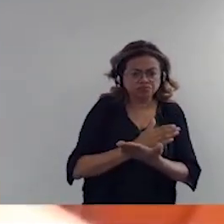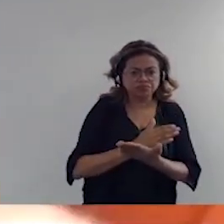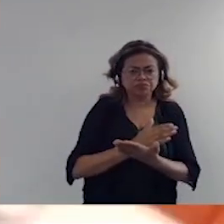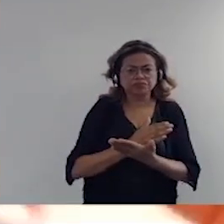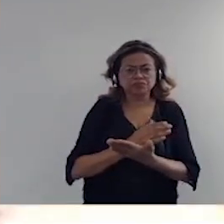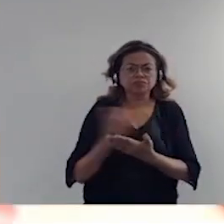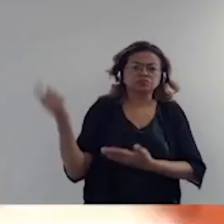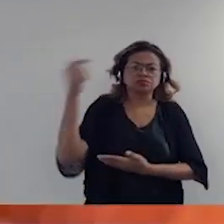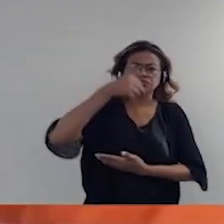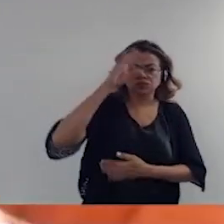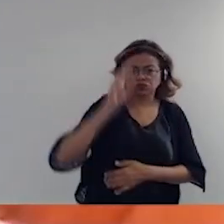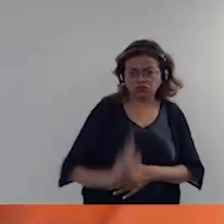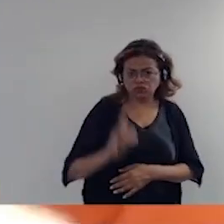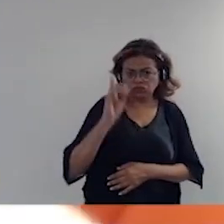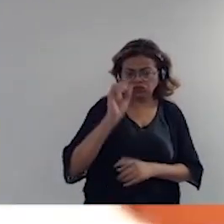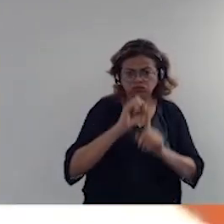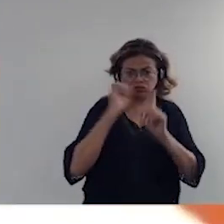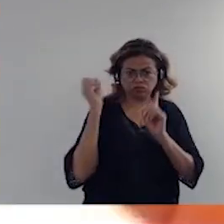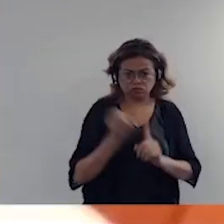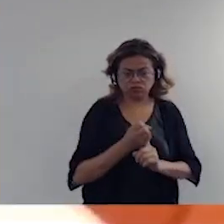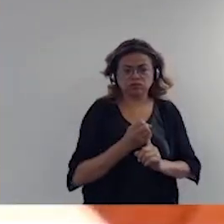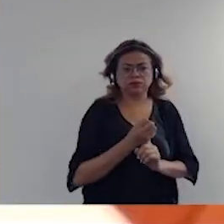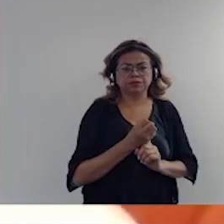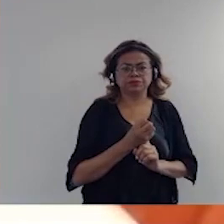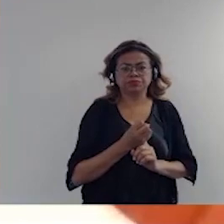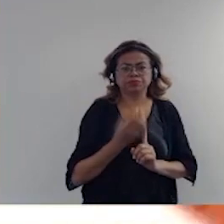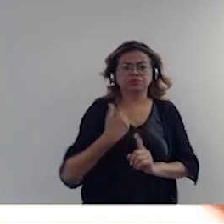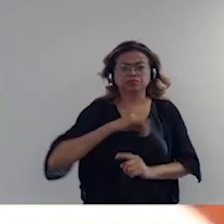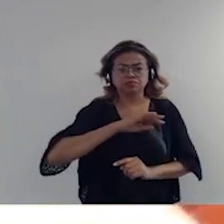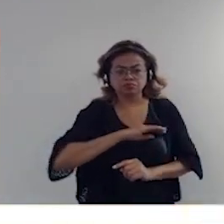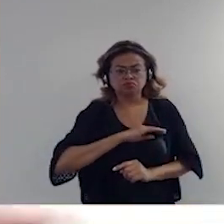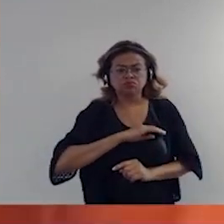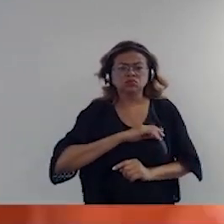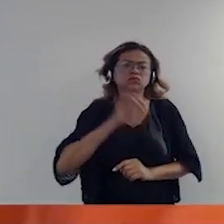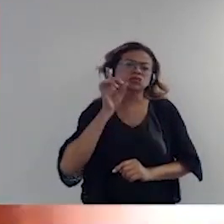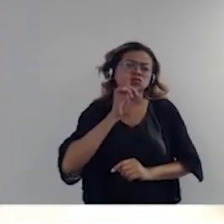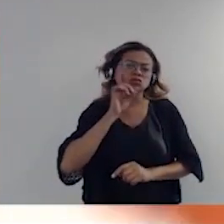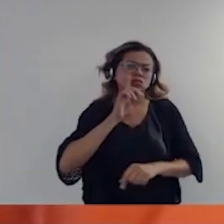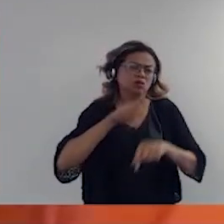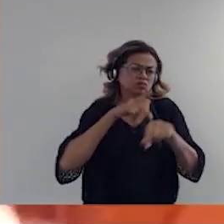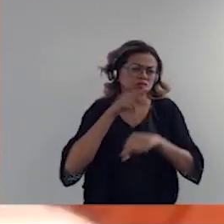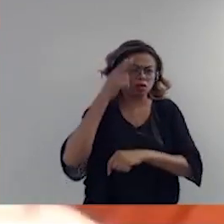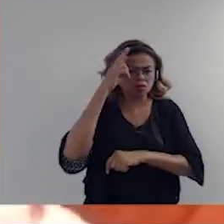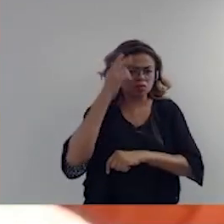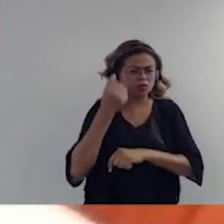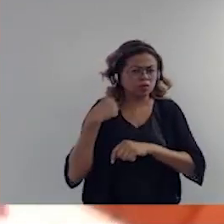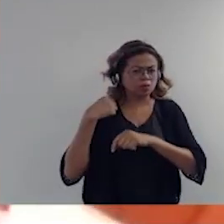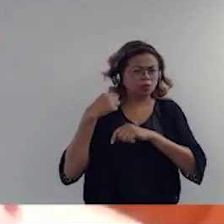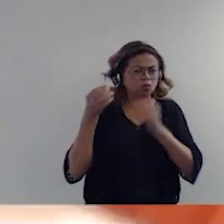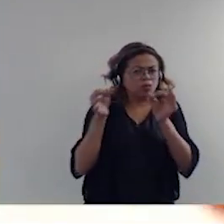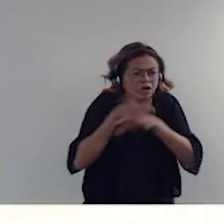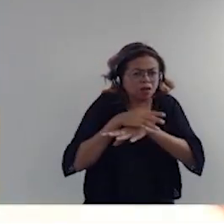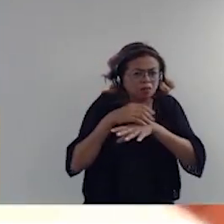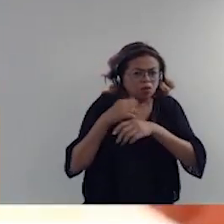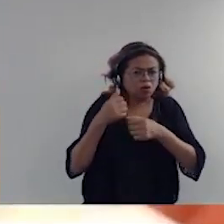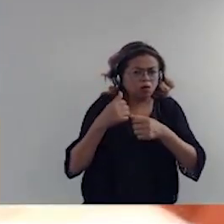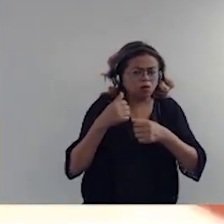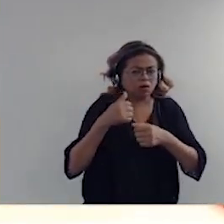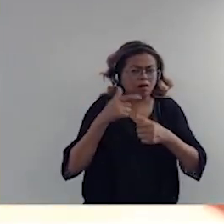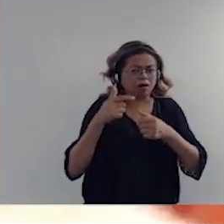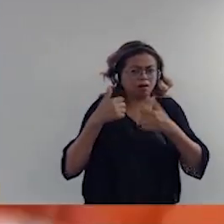trazendo direitos sociais, isso nos Estados Unidos do pós-guerra, lá em